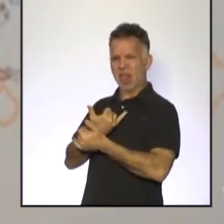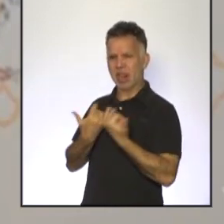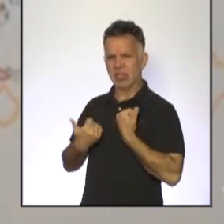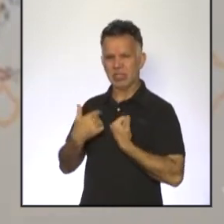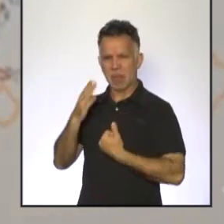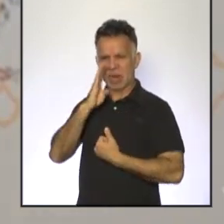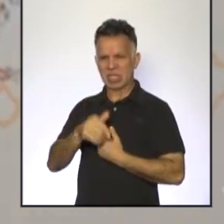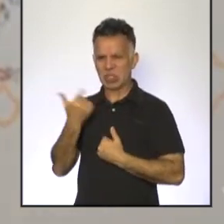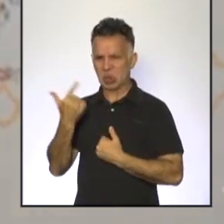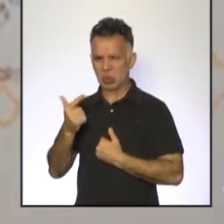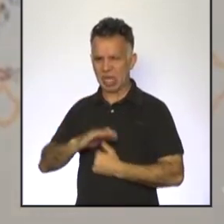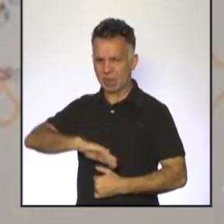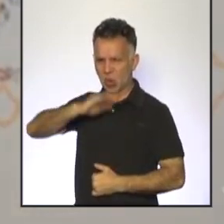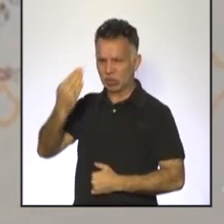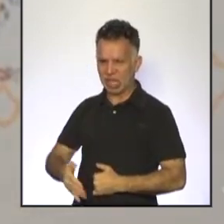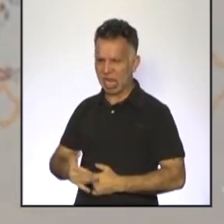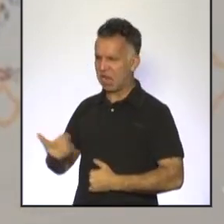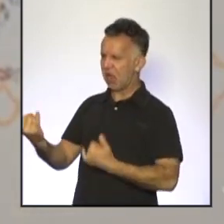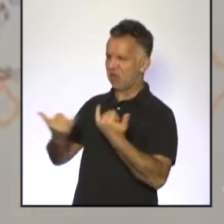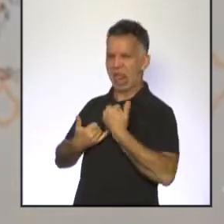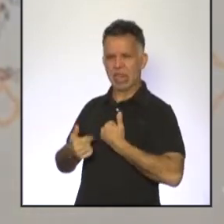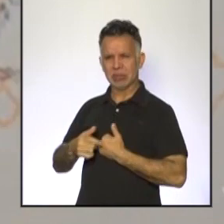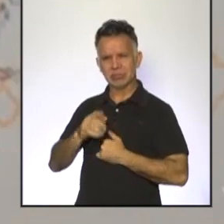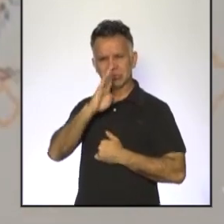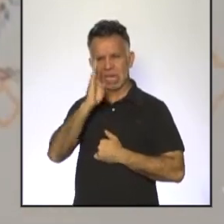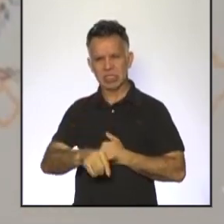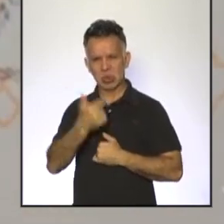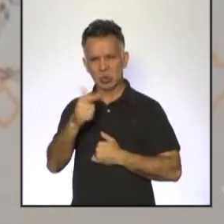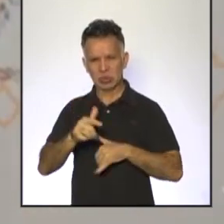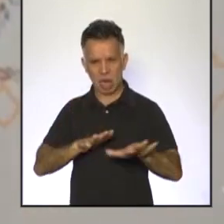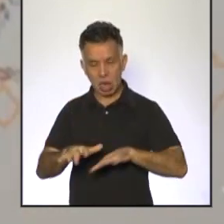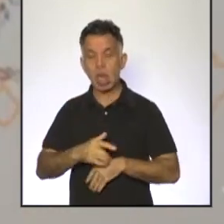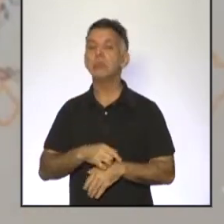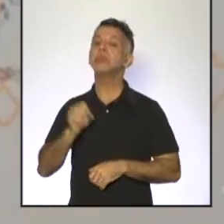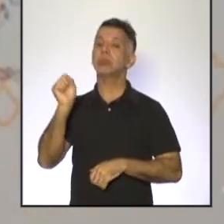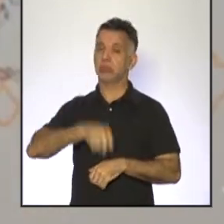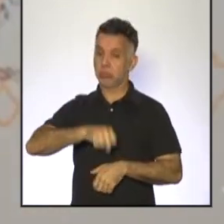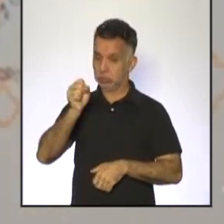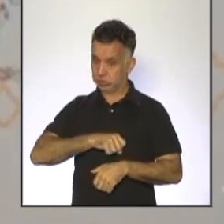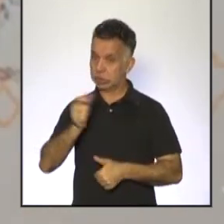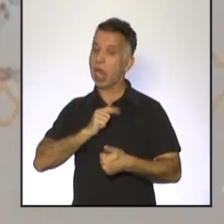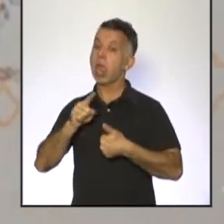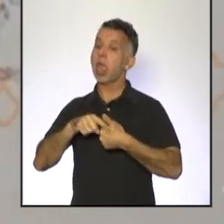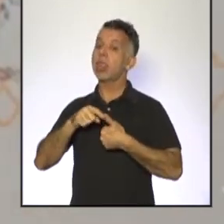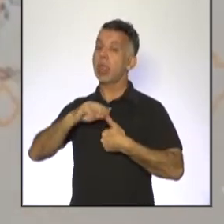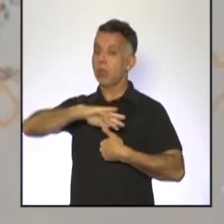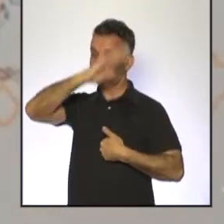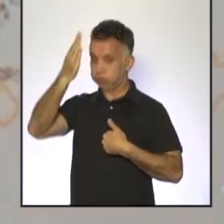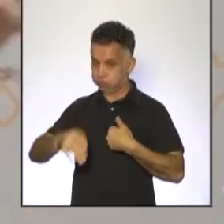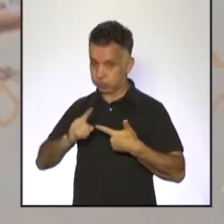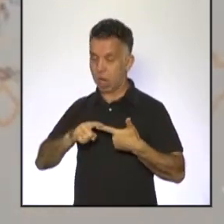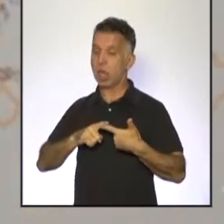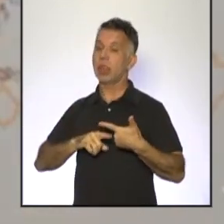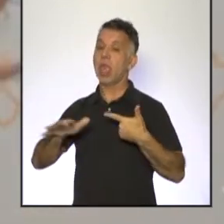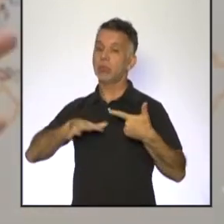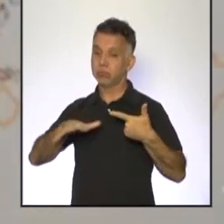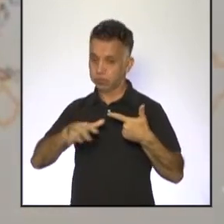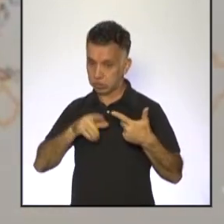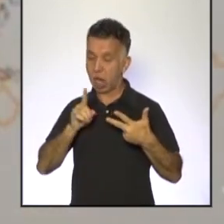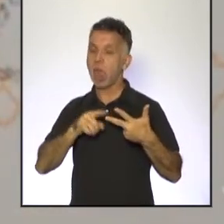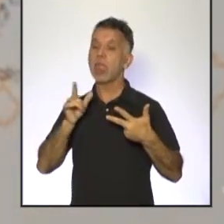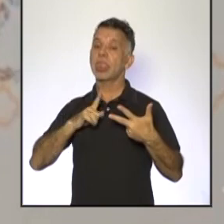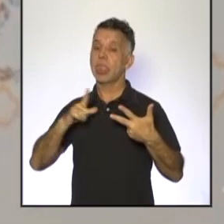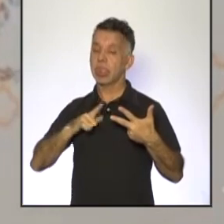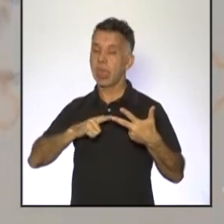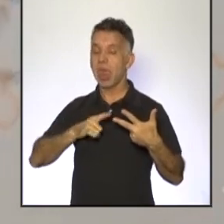não tem terremoto. Ô, gente, Brasil tem terremoto, Brasil tem montanha, Brasil tem furacão, Brasil tem tornado, chupa Claudinha Leite,